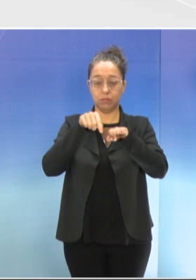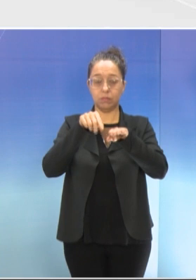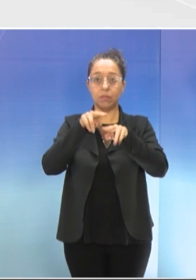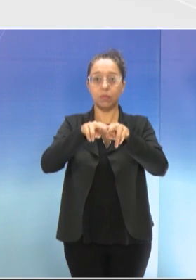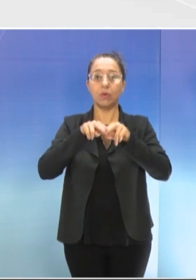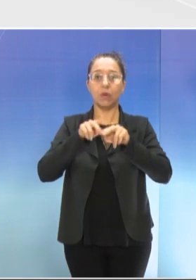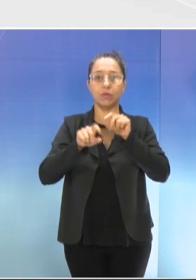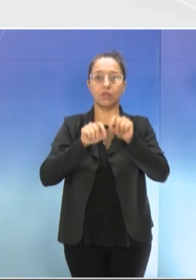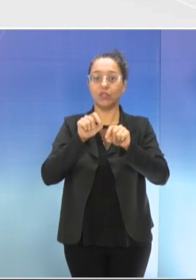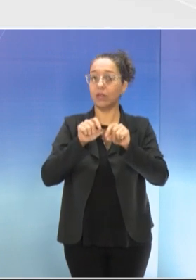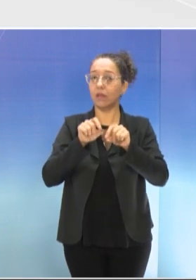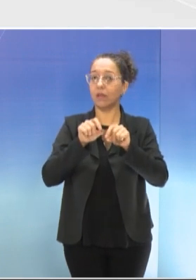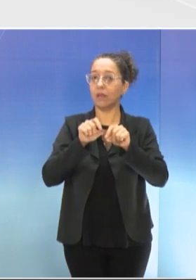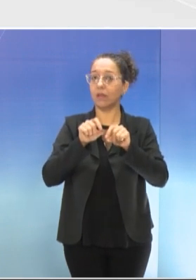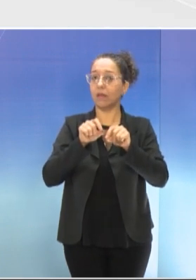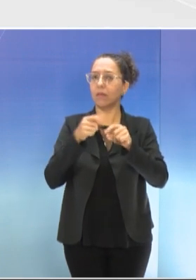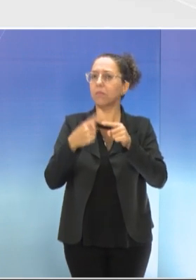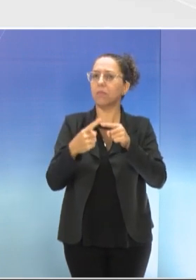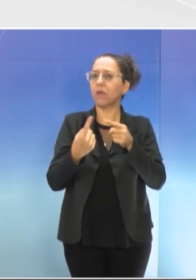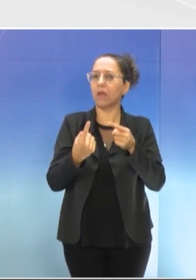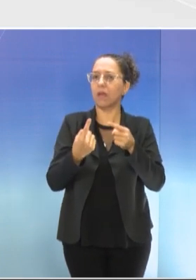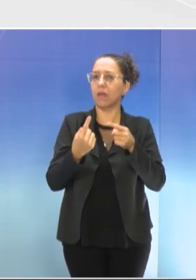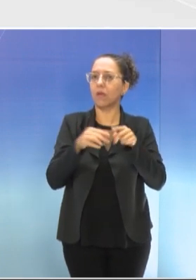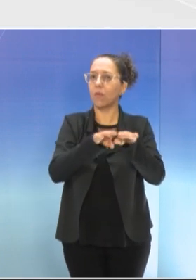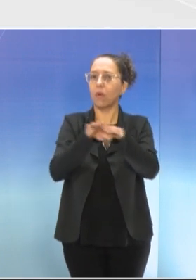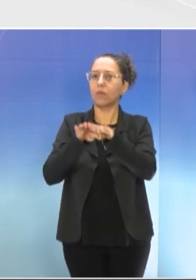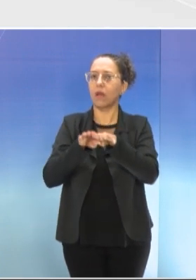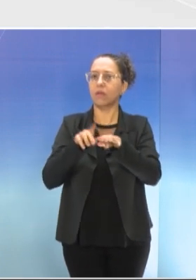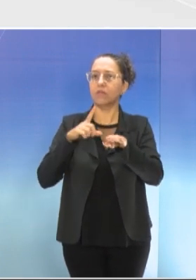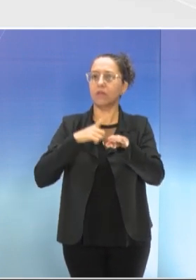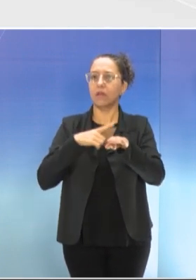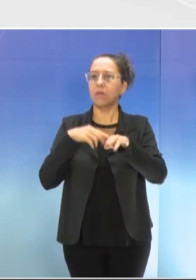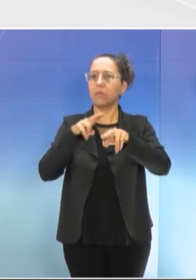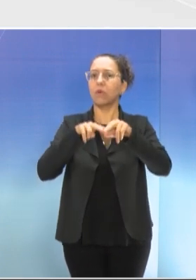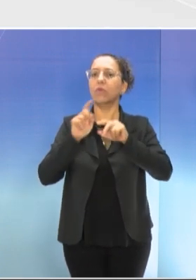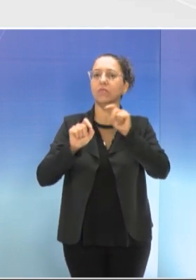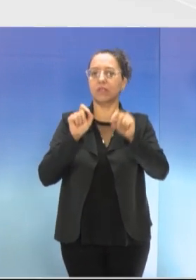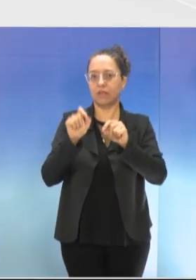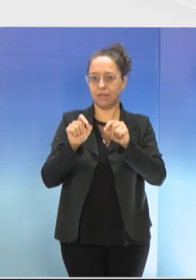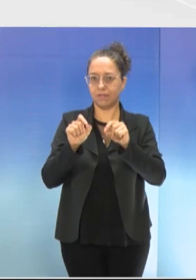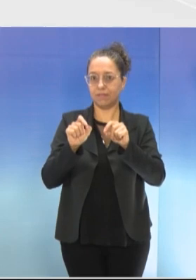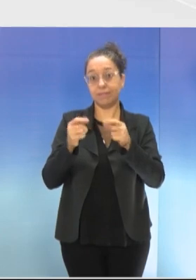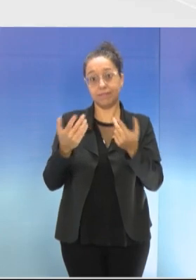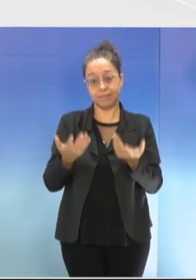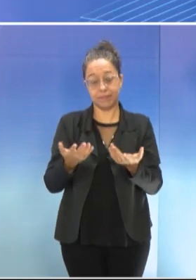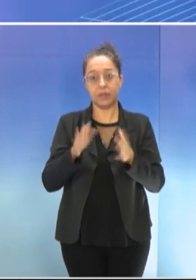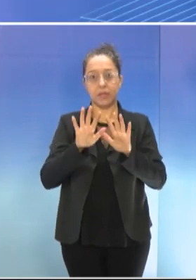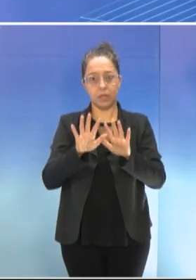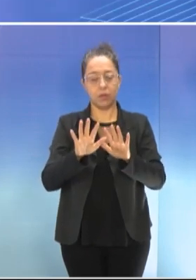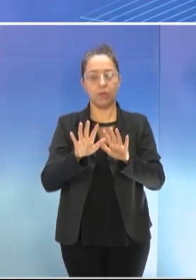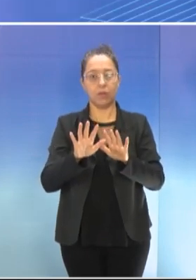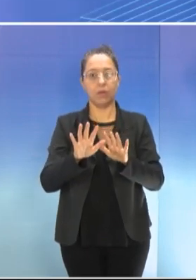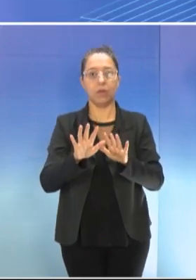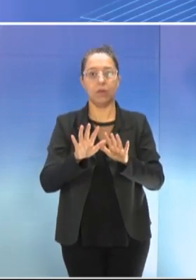em razão de uma... Aí é que tá, né? E nós vamos ver aqui cada questão. Antes